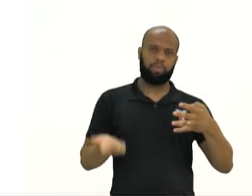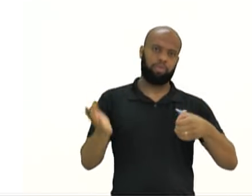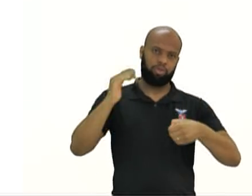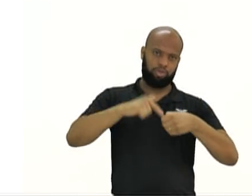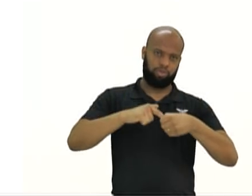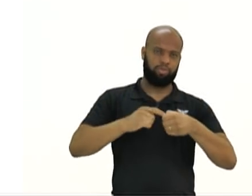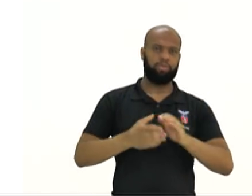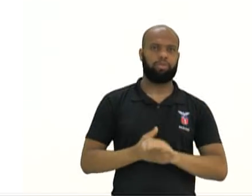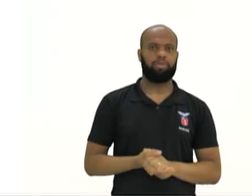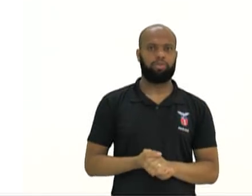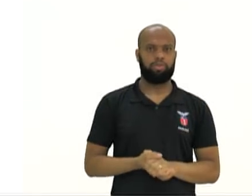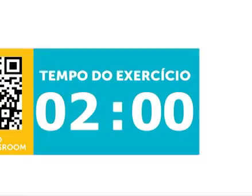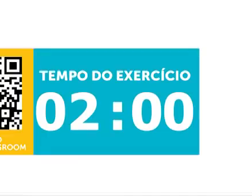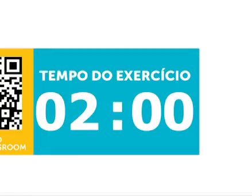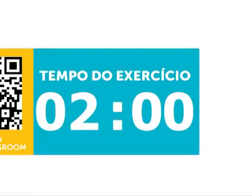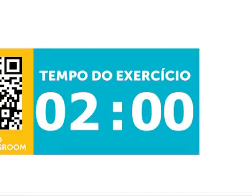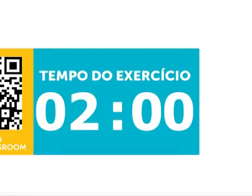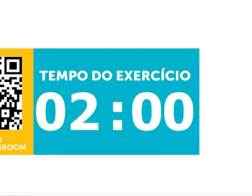para a correção.